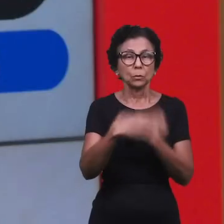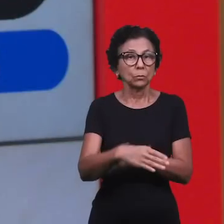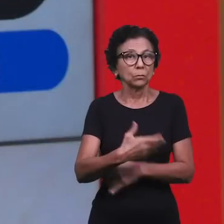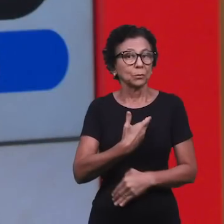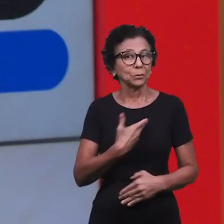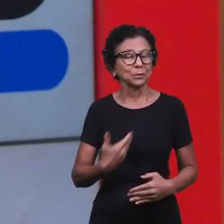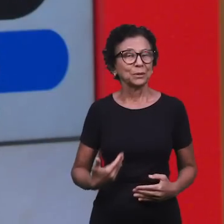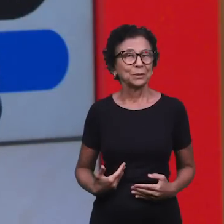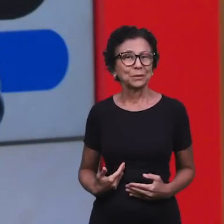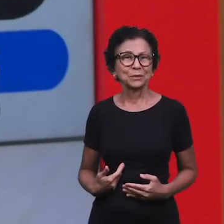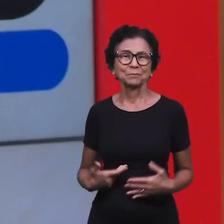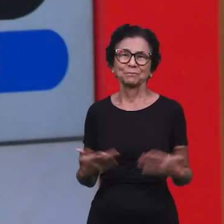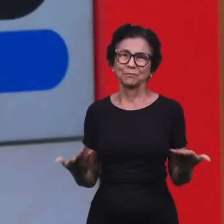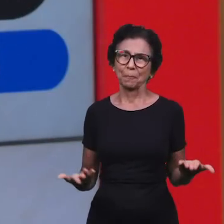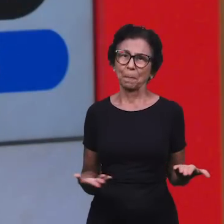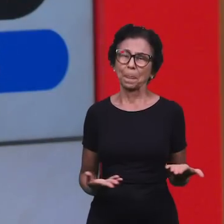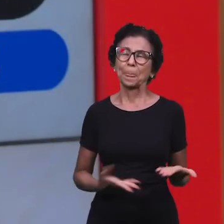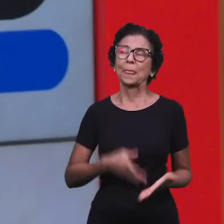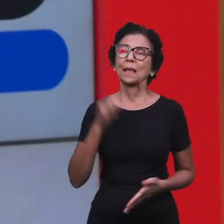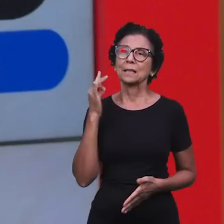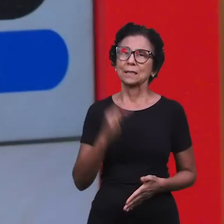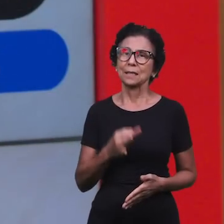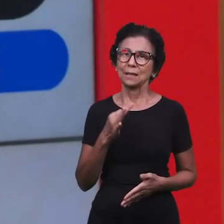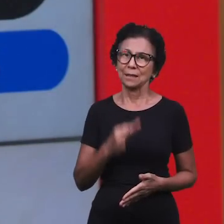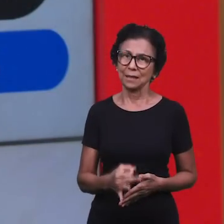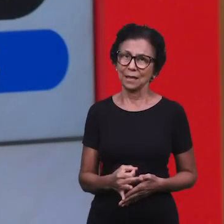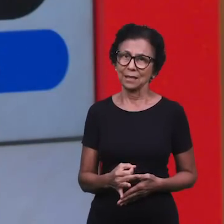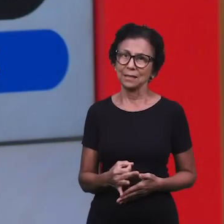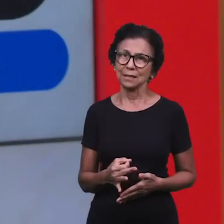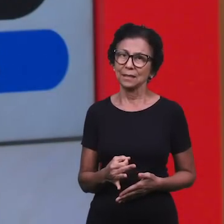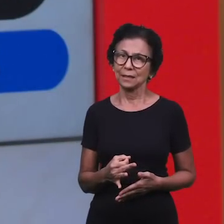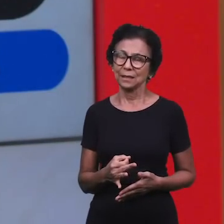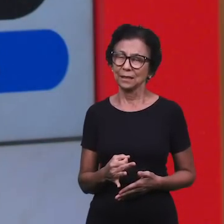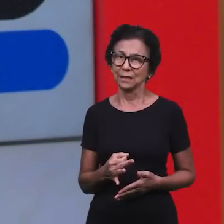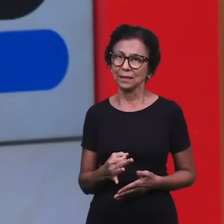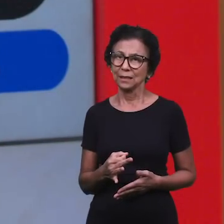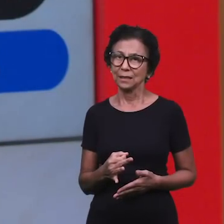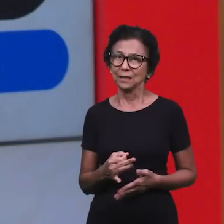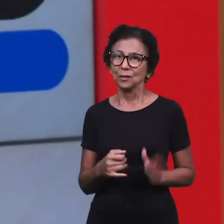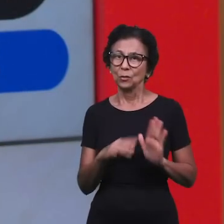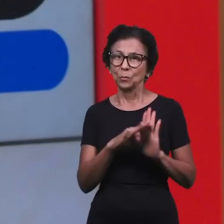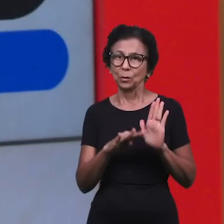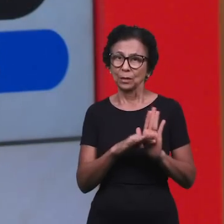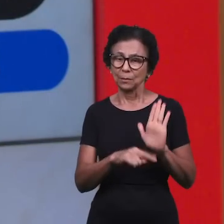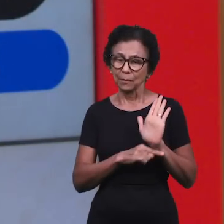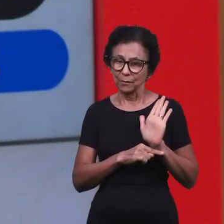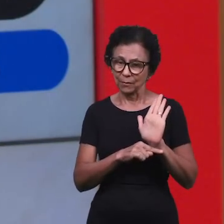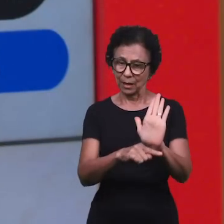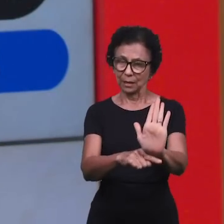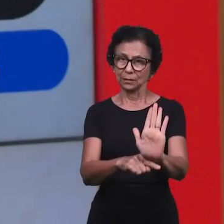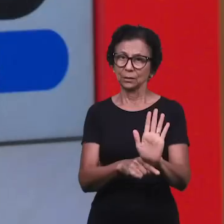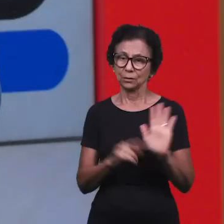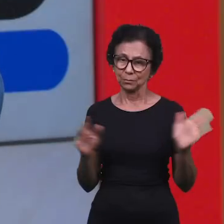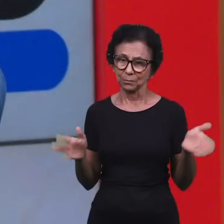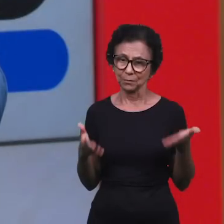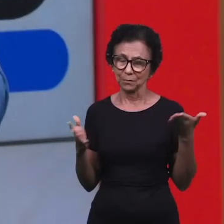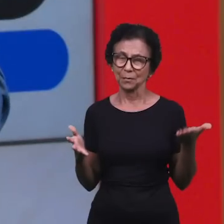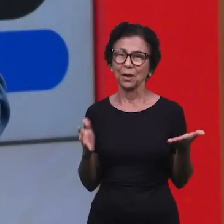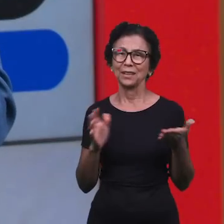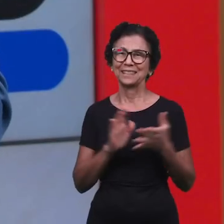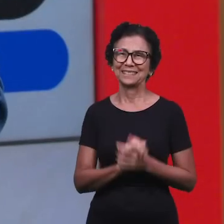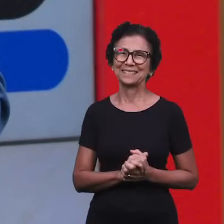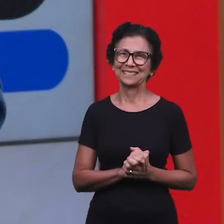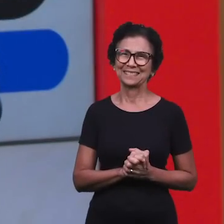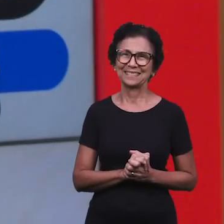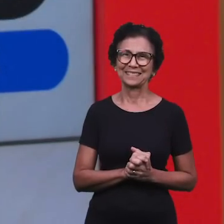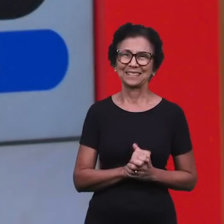Tenho certeza que o nosso programa pode ajudar. Então, conto com a sua ajuda e vamos aí tornar o nosso programa